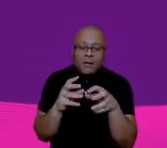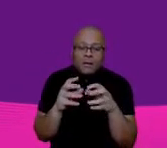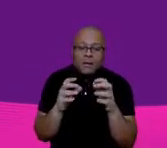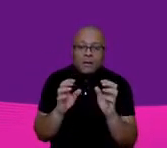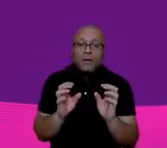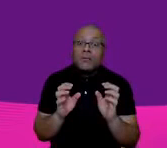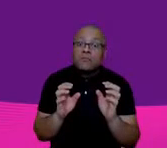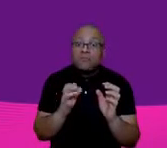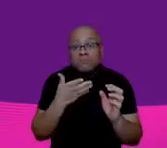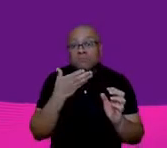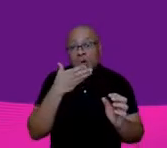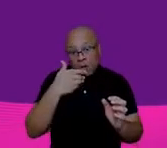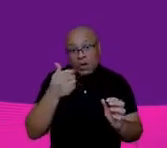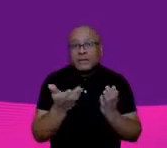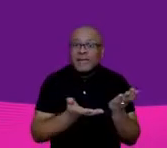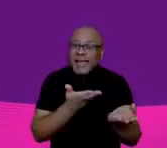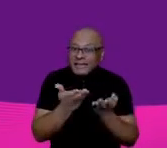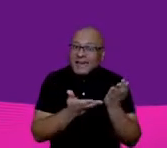efeito